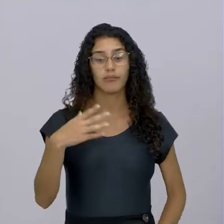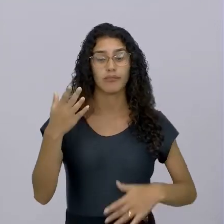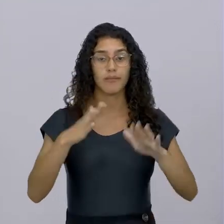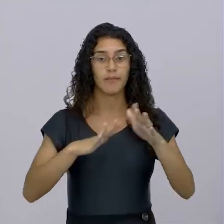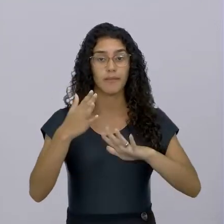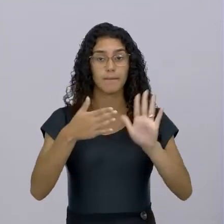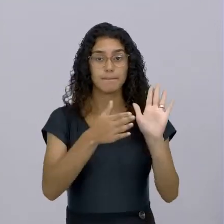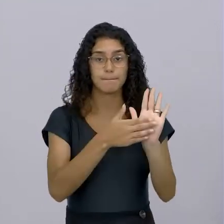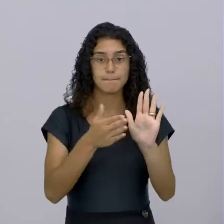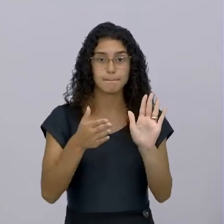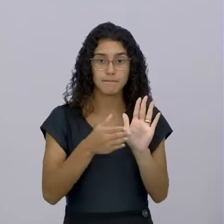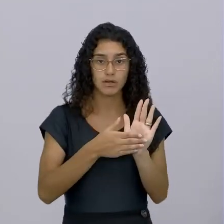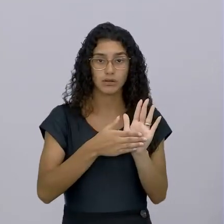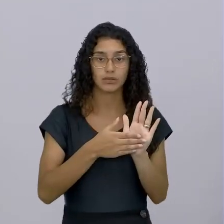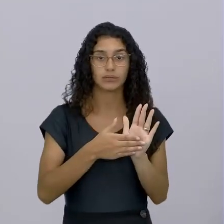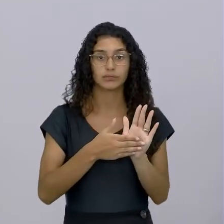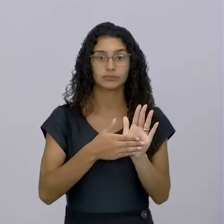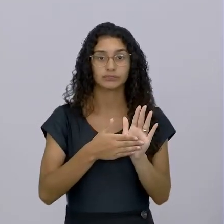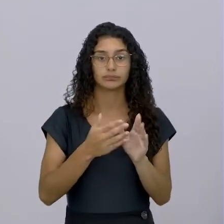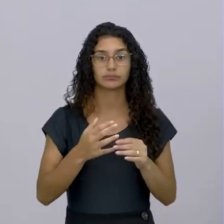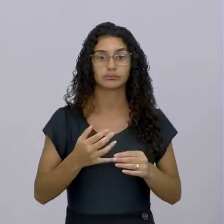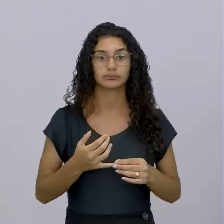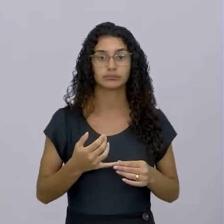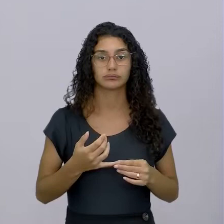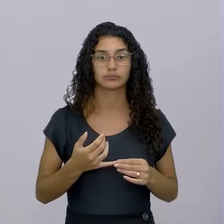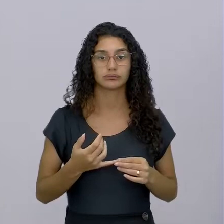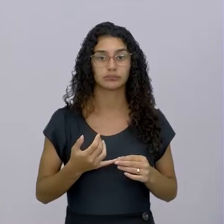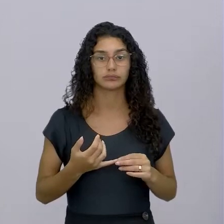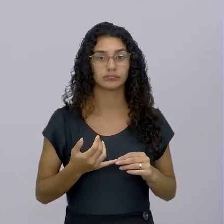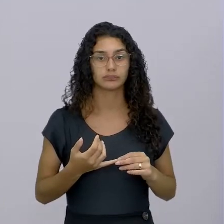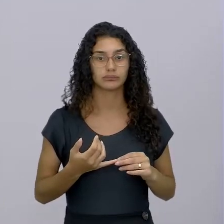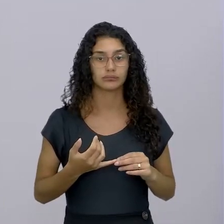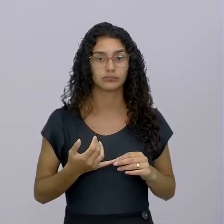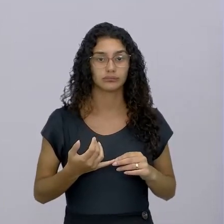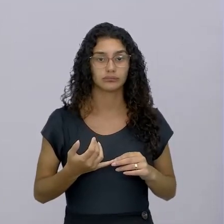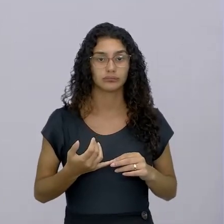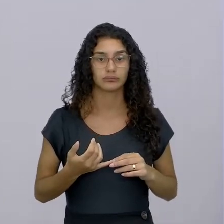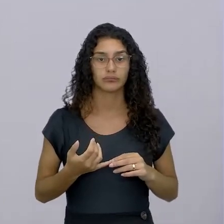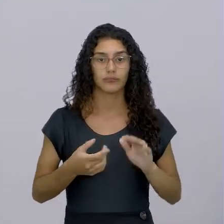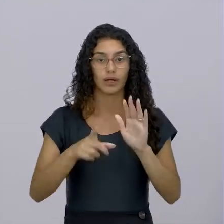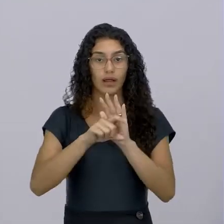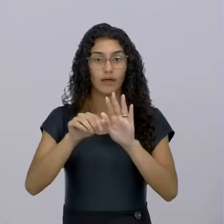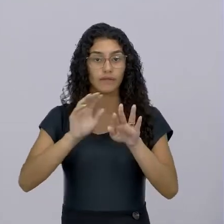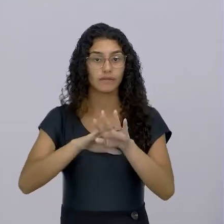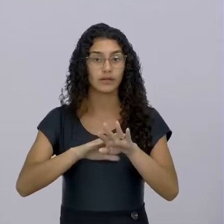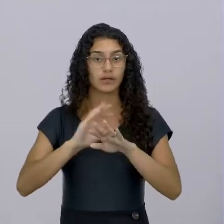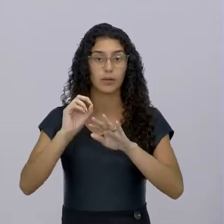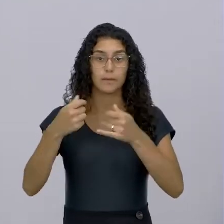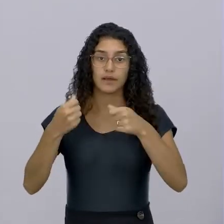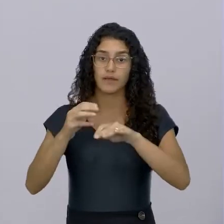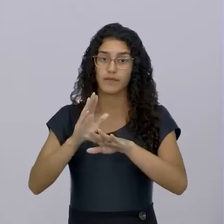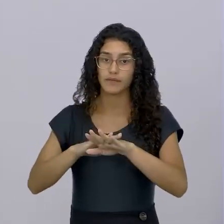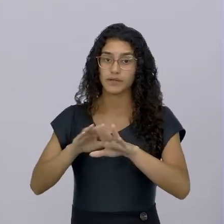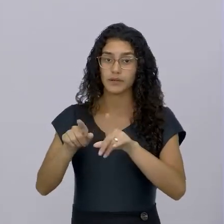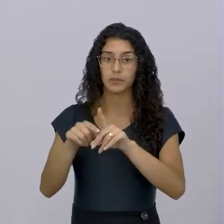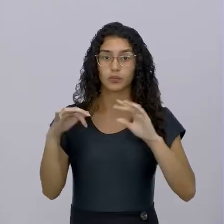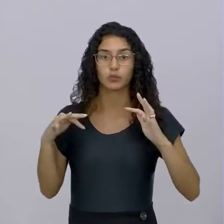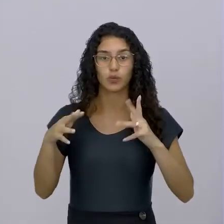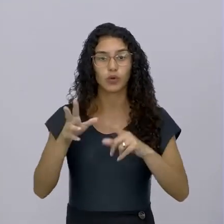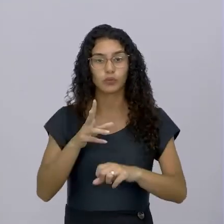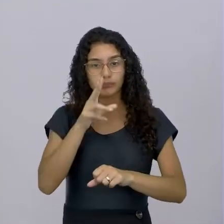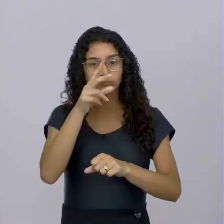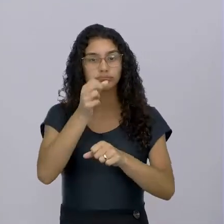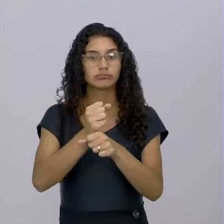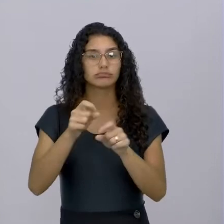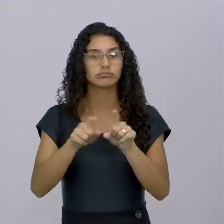para propor essas leis, eles fazem ou deveriam fazer todo um